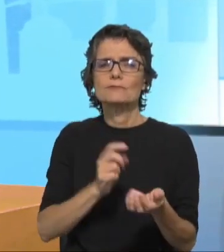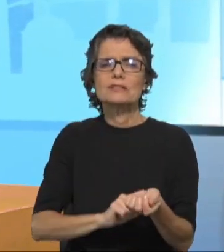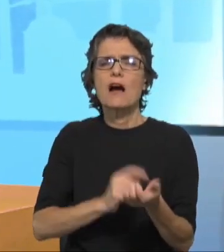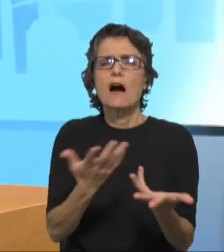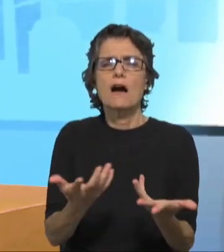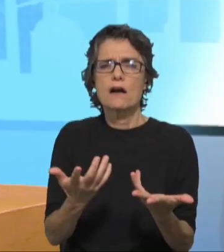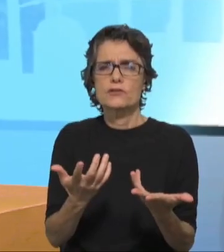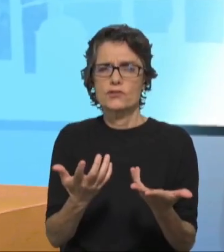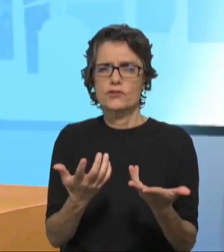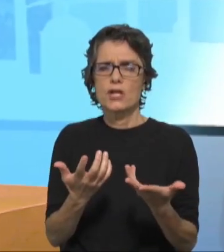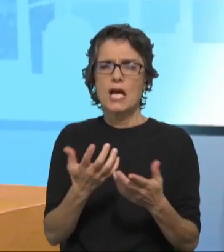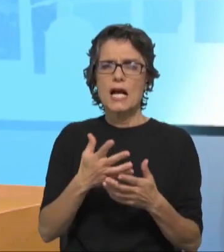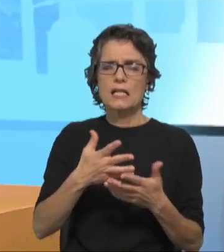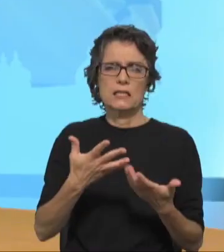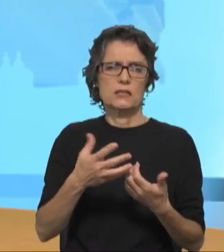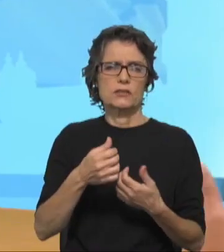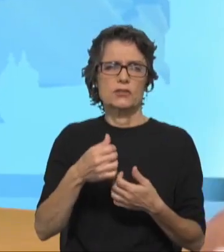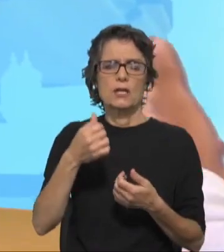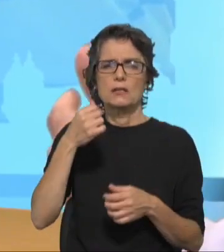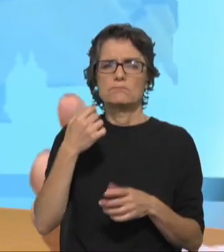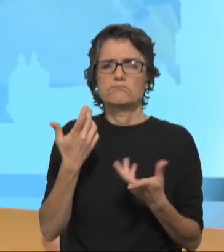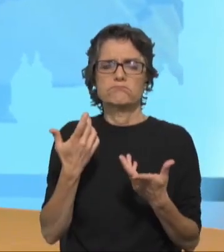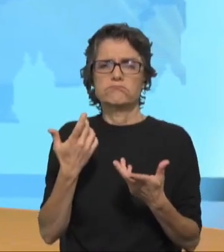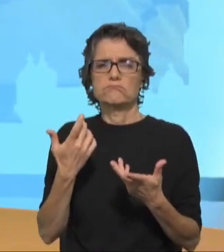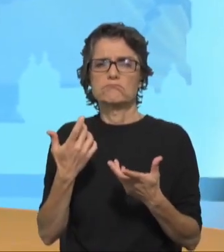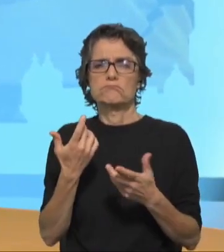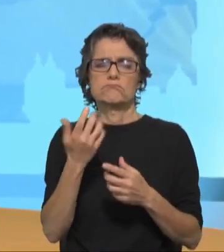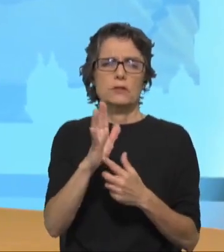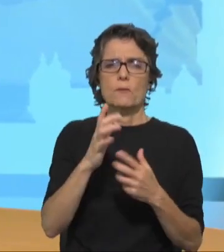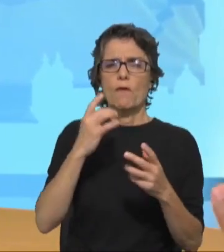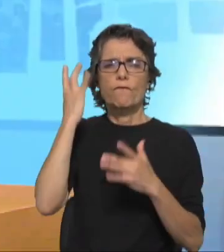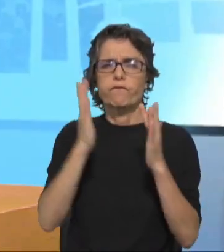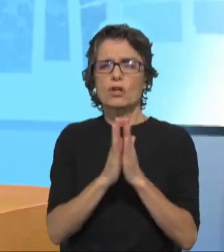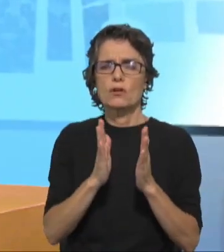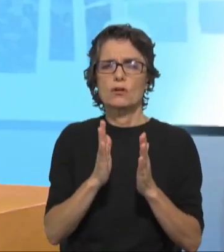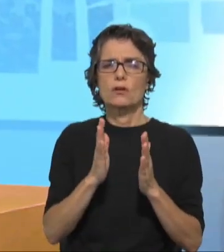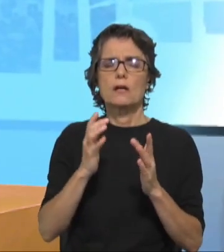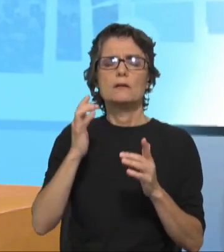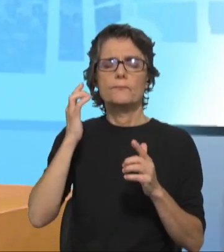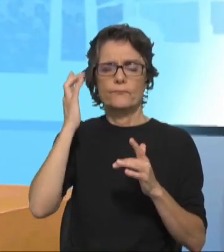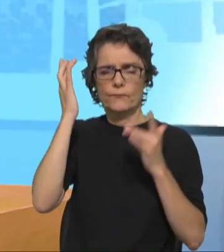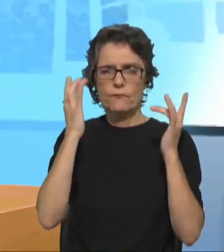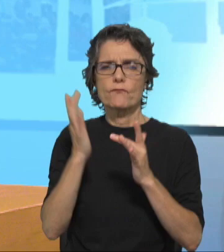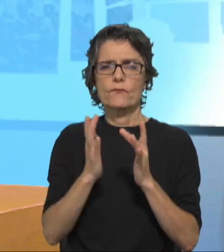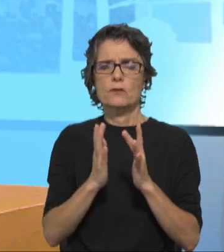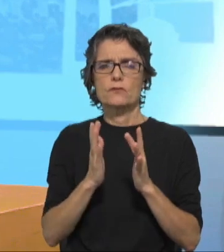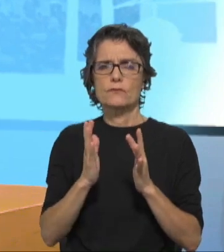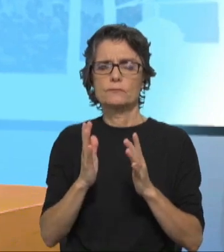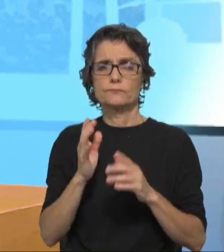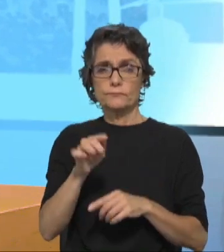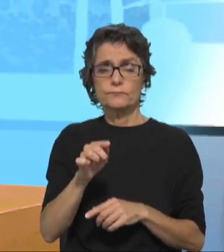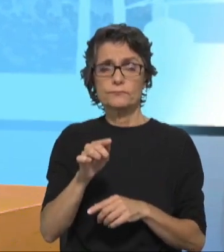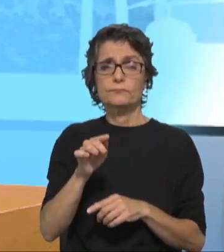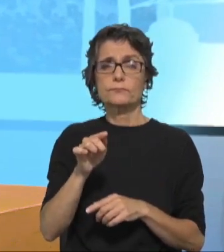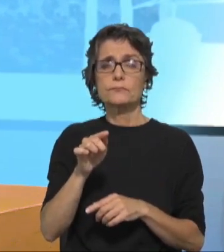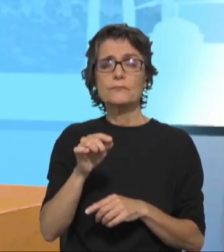repente, estamos a falar de filósofos que nos são familiares, Hegel, por exemplo, e que vamos entender que, no substrato, na sua